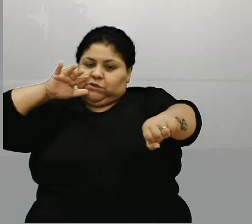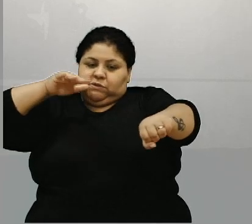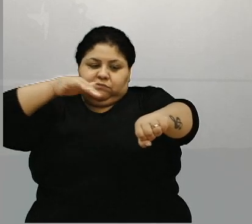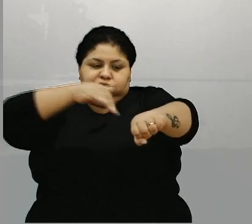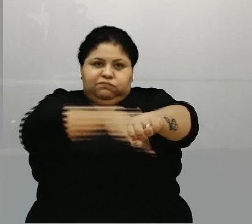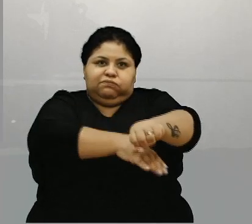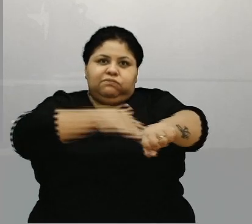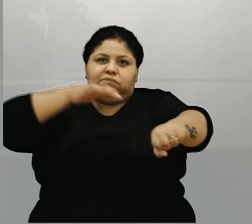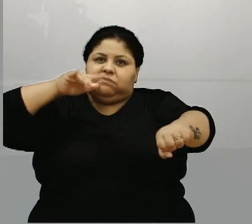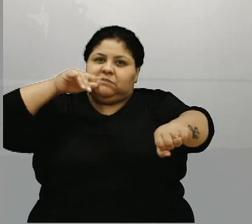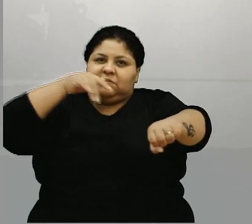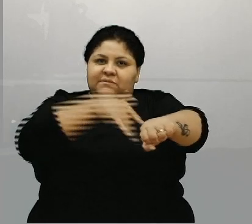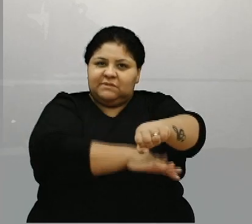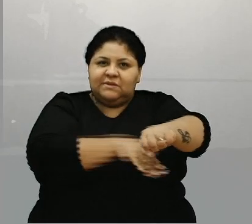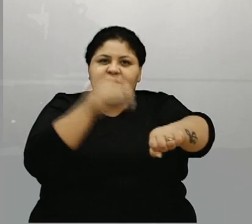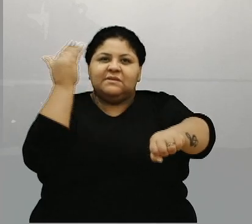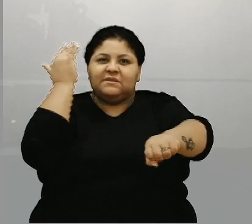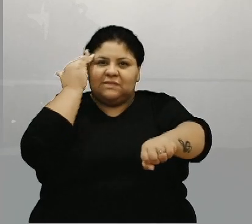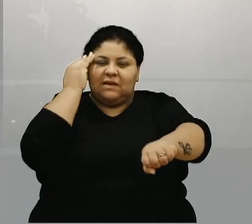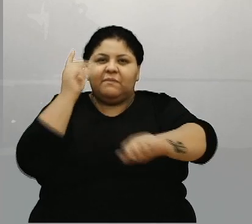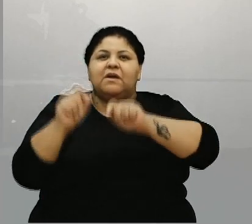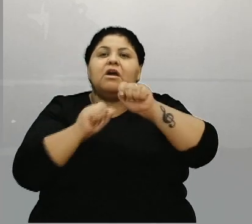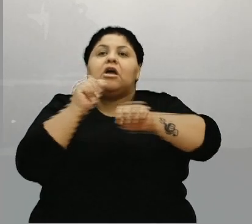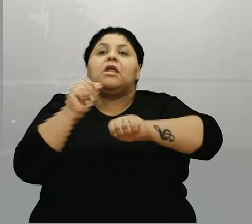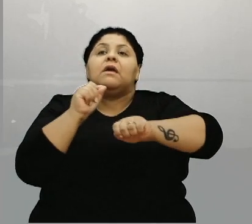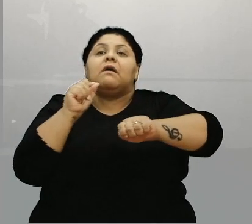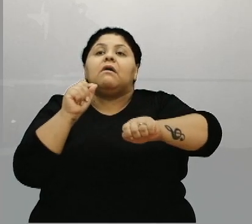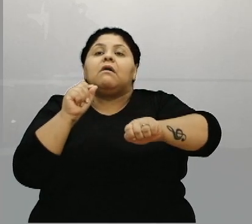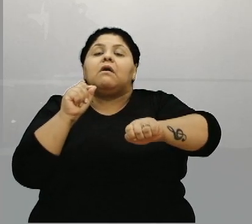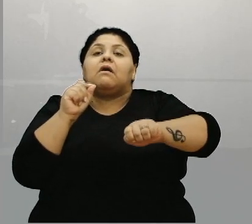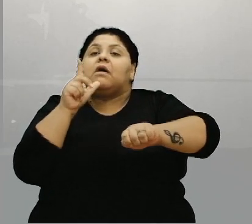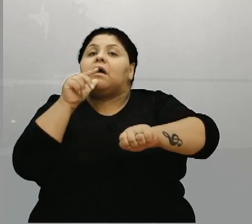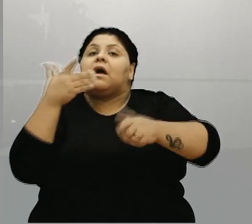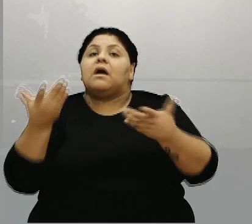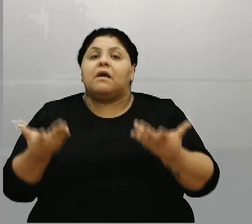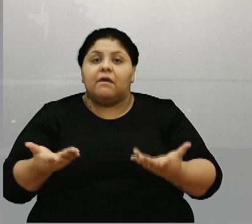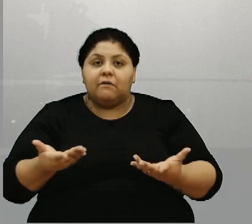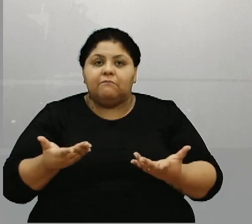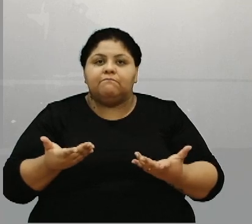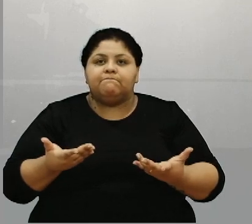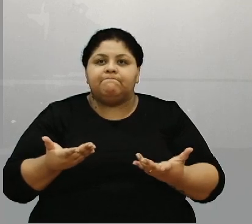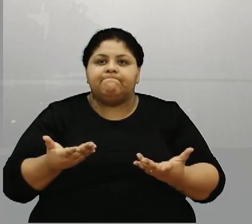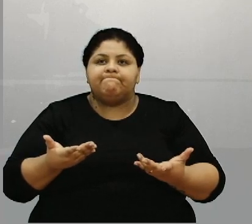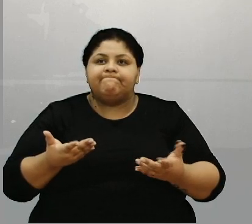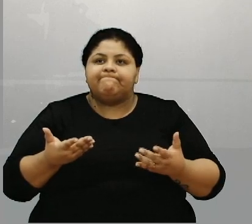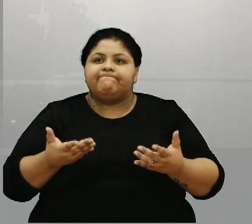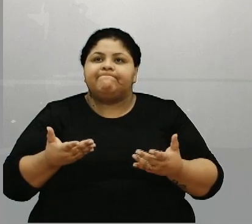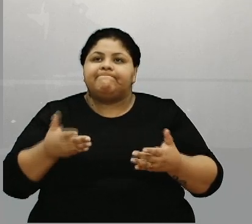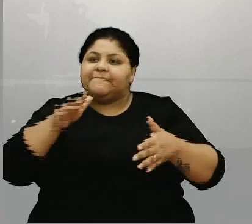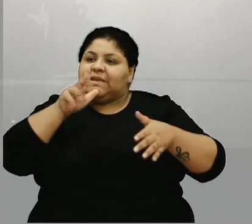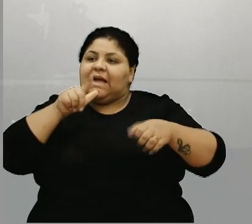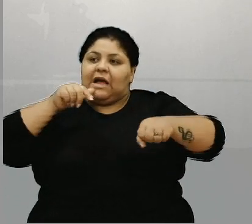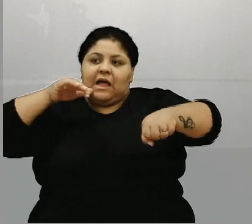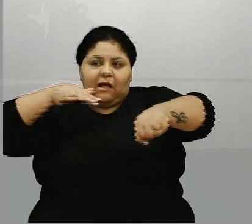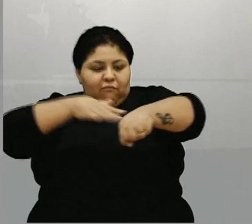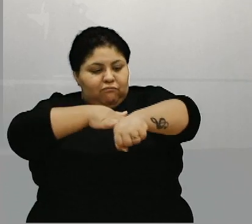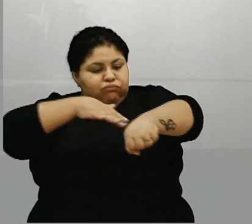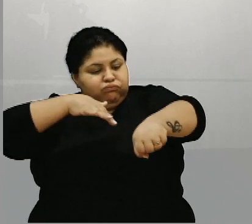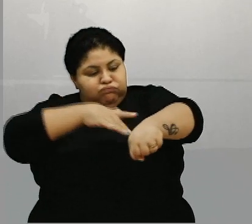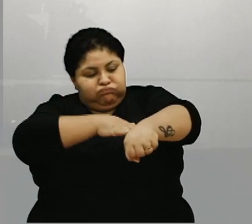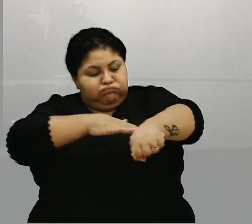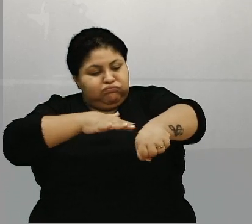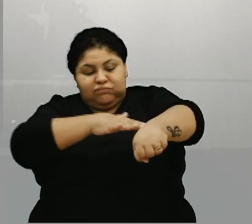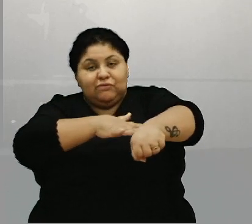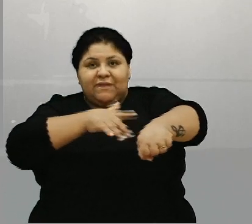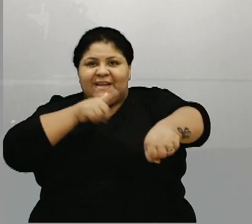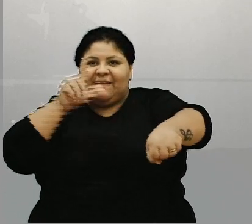existe boca de lobo. Onde que vai essa água? Juntamente às residências. Daí causa os alagamentos e depois não se sabe o